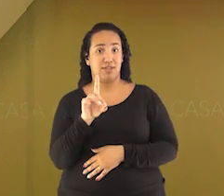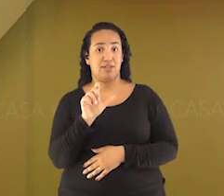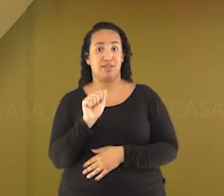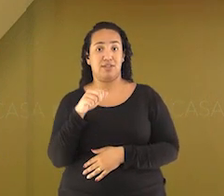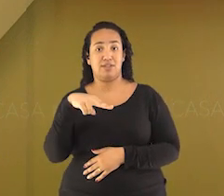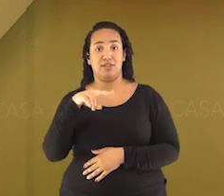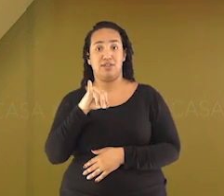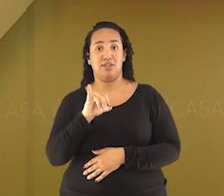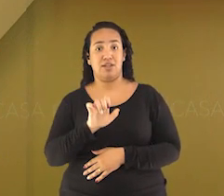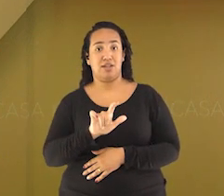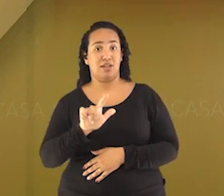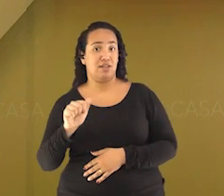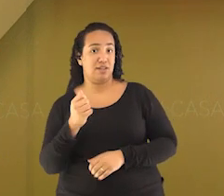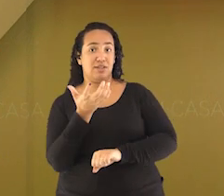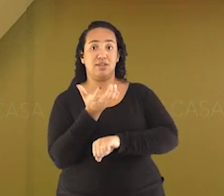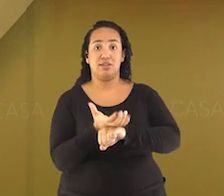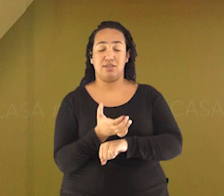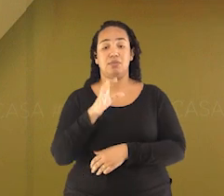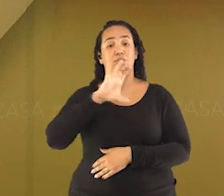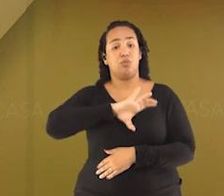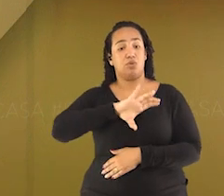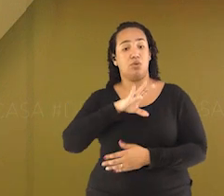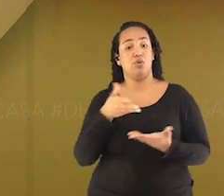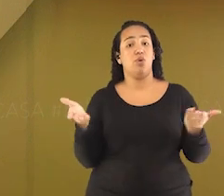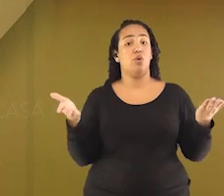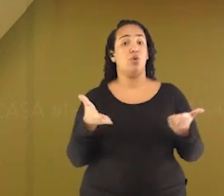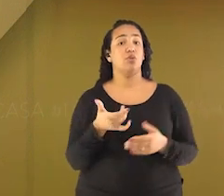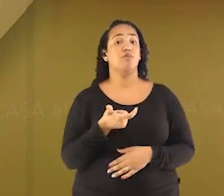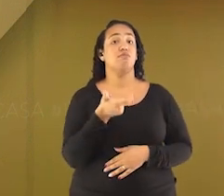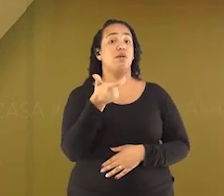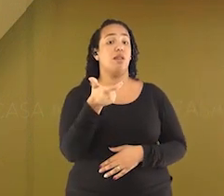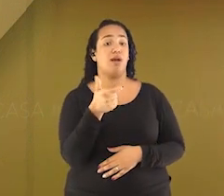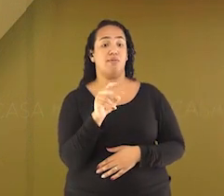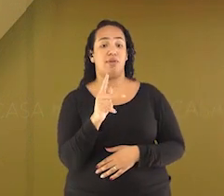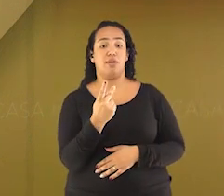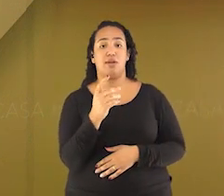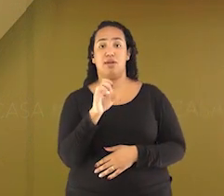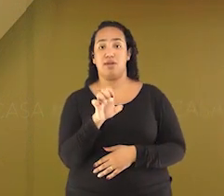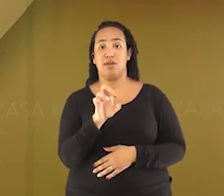Daniela Lima, de Língua Portuguesa. Hoje a palavra é